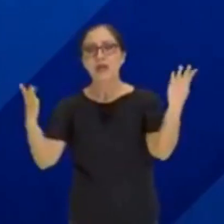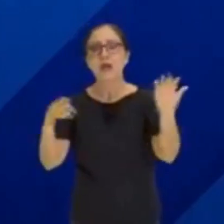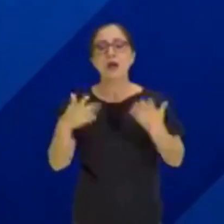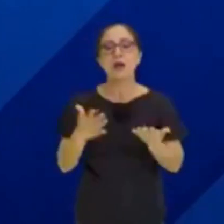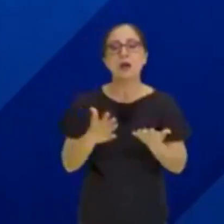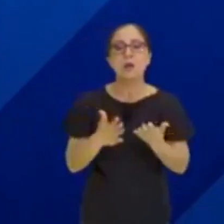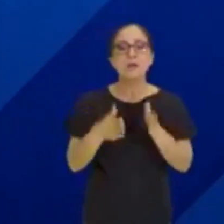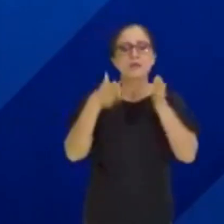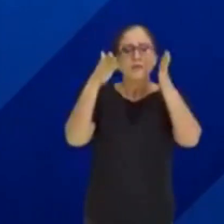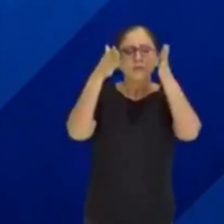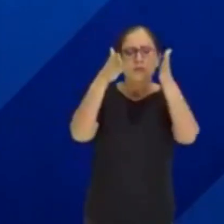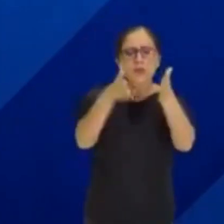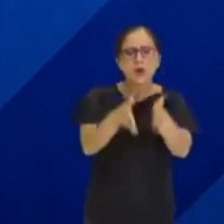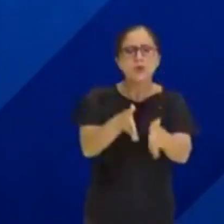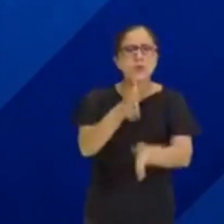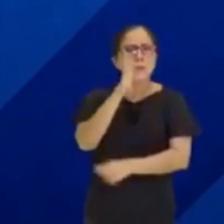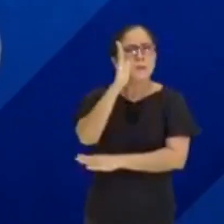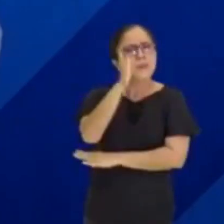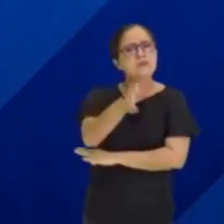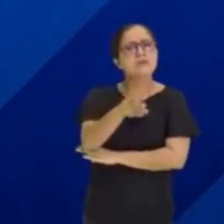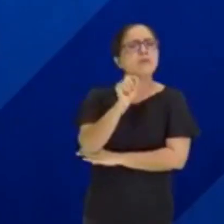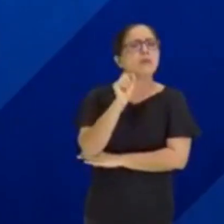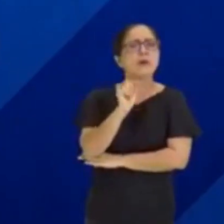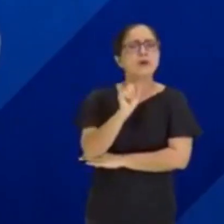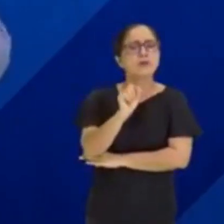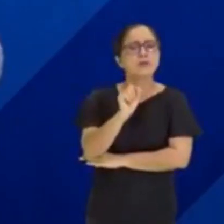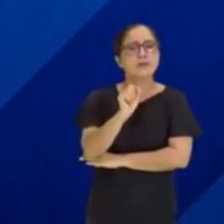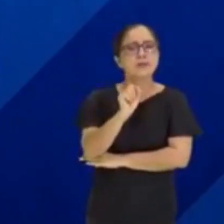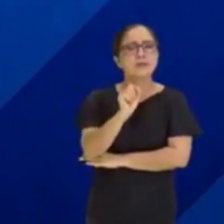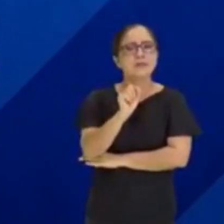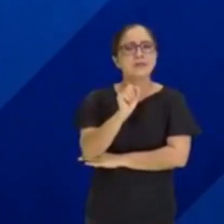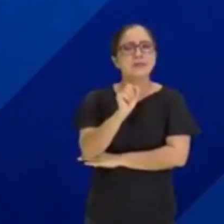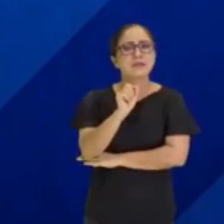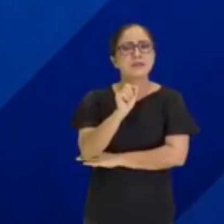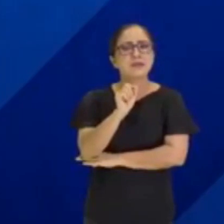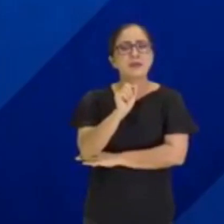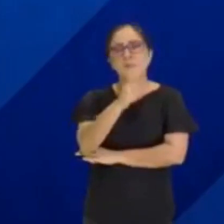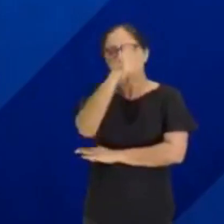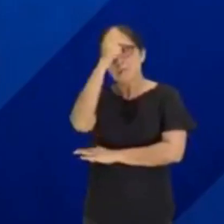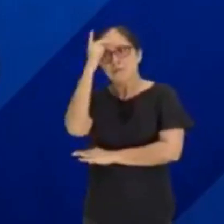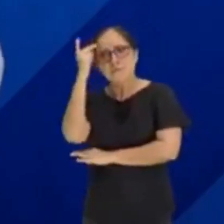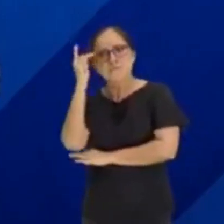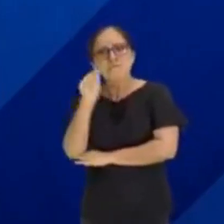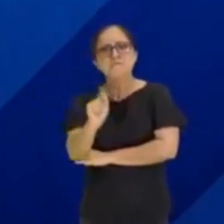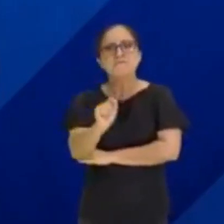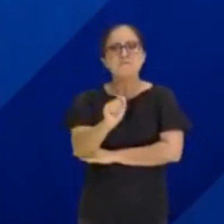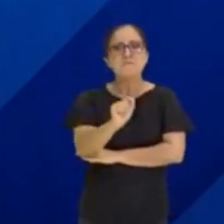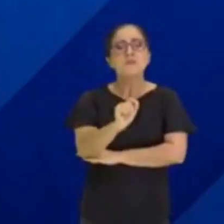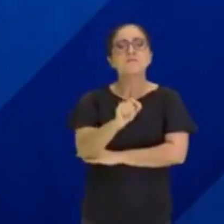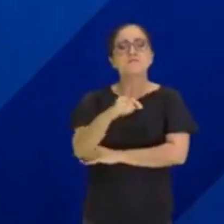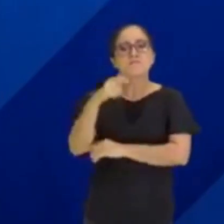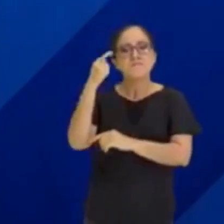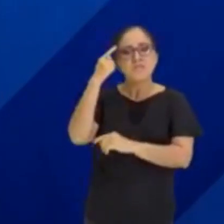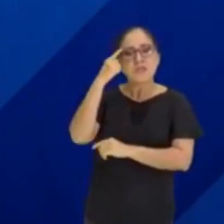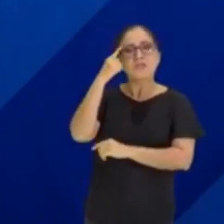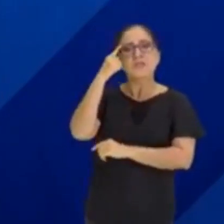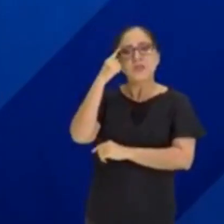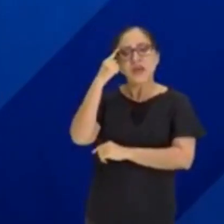podemos dizer, o que mais choca é o fato de muitas pessoas serem, sim,